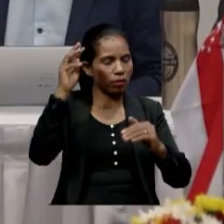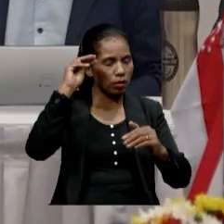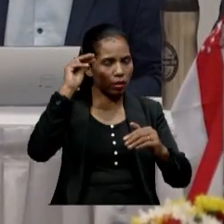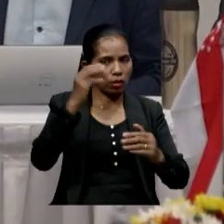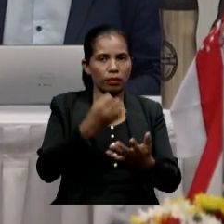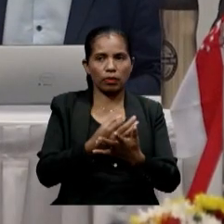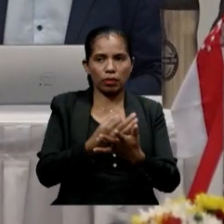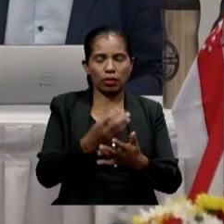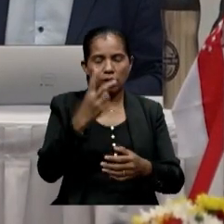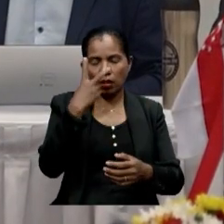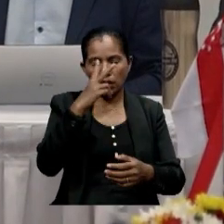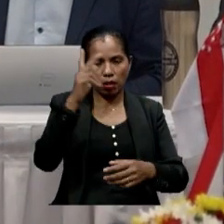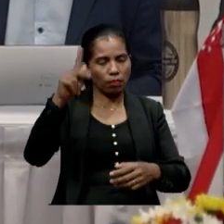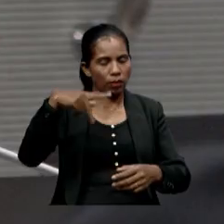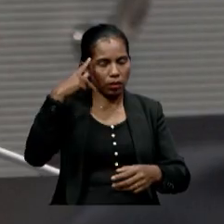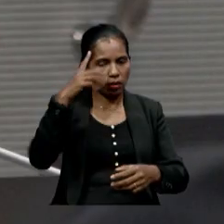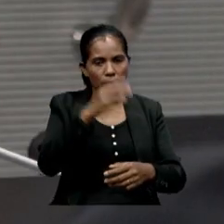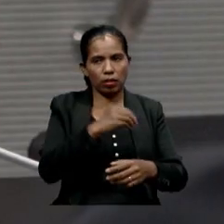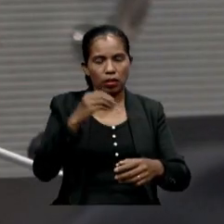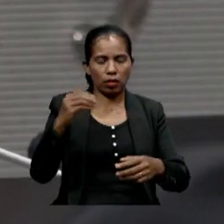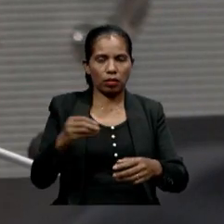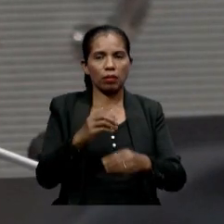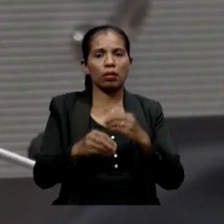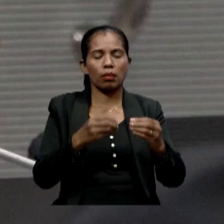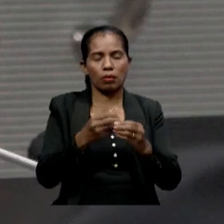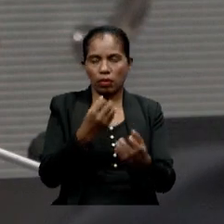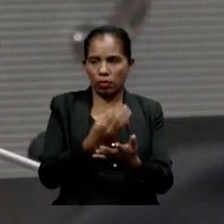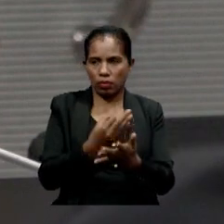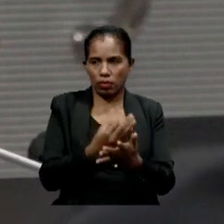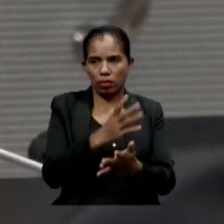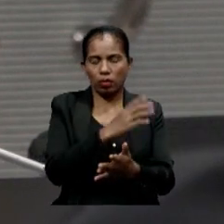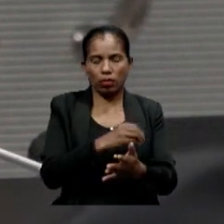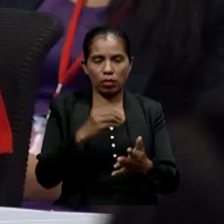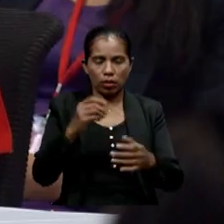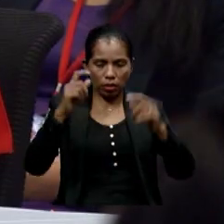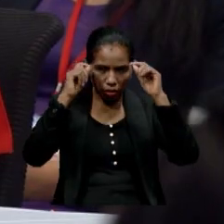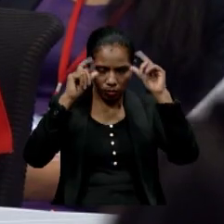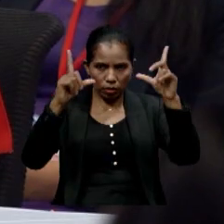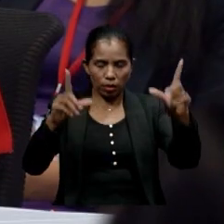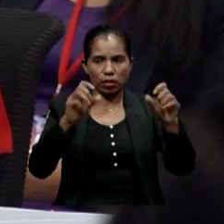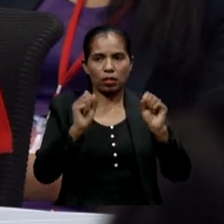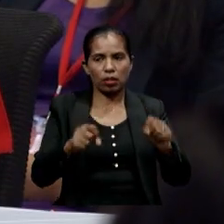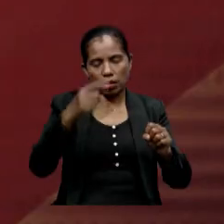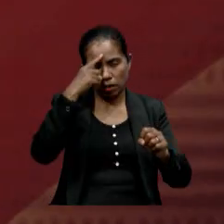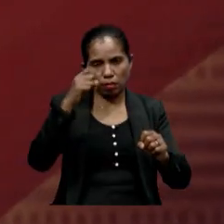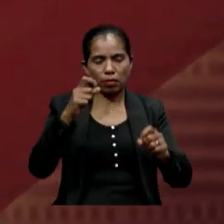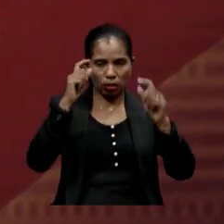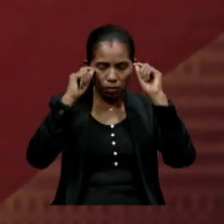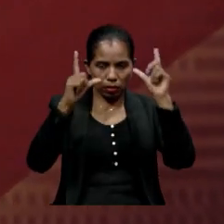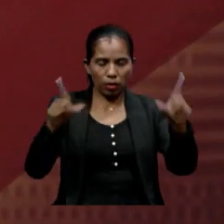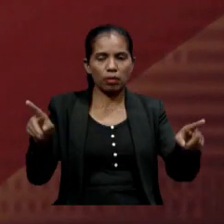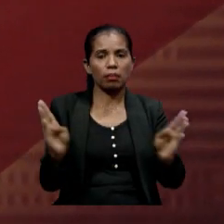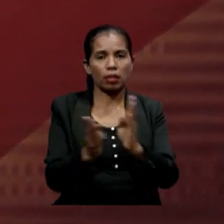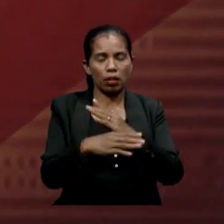onde avalia política na sustentabilidade do setor financeiro, sustentabilidade fiscal Timor-Leste, também Timor-Leste atuação membro